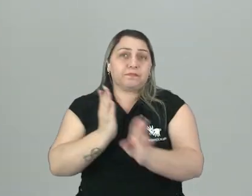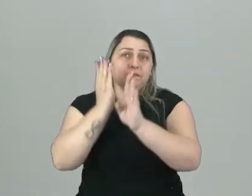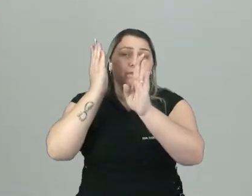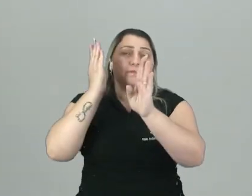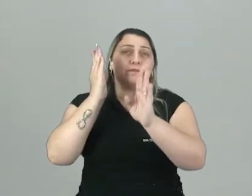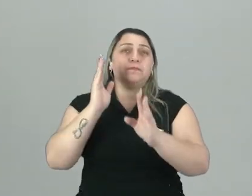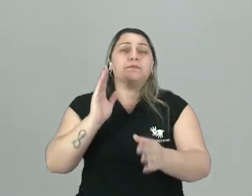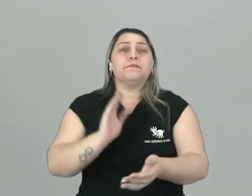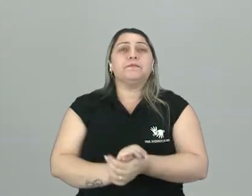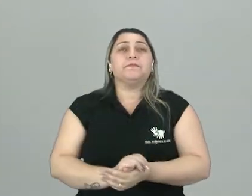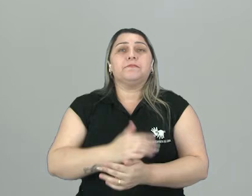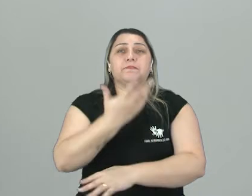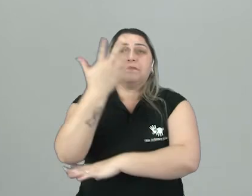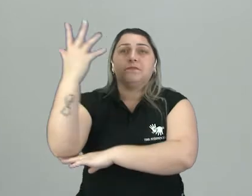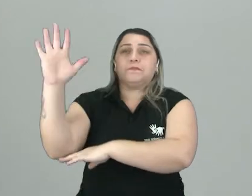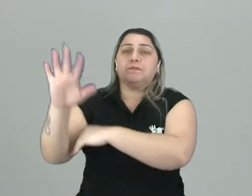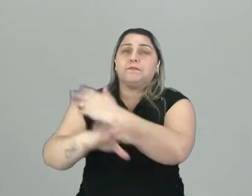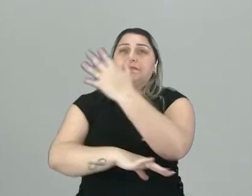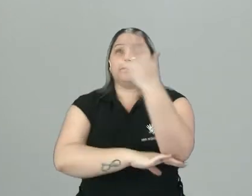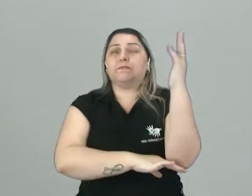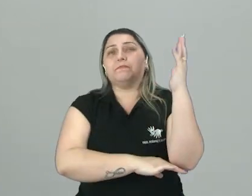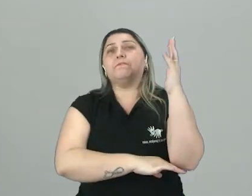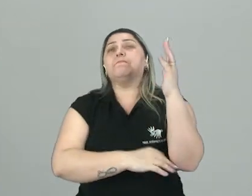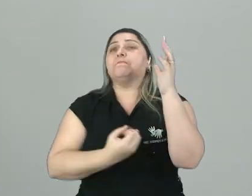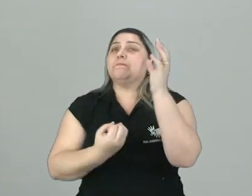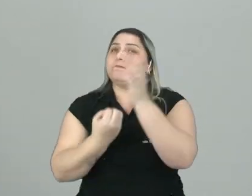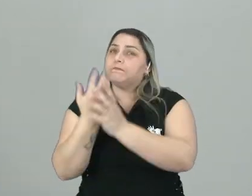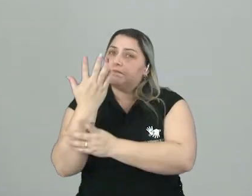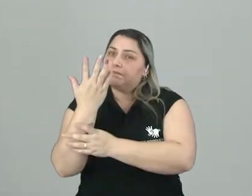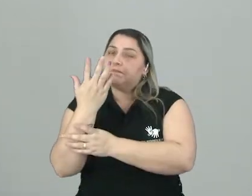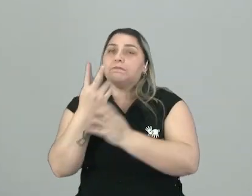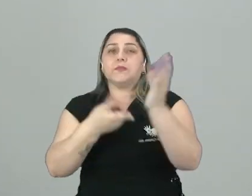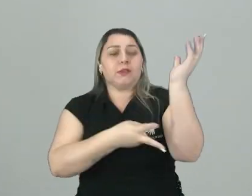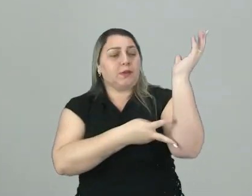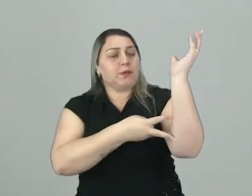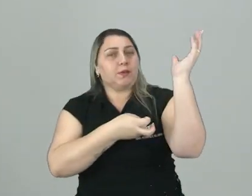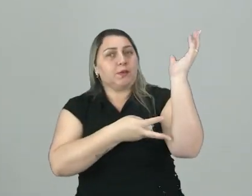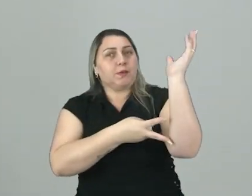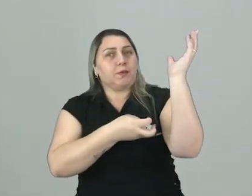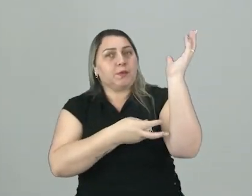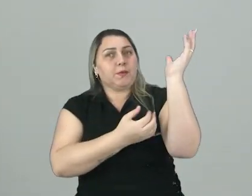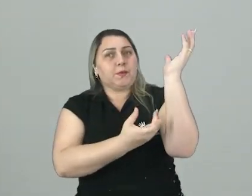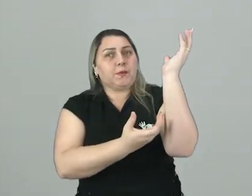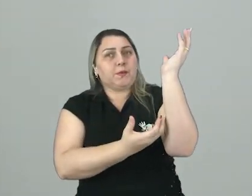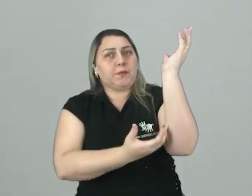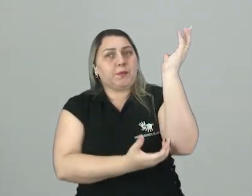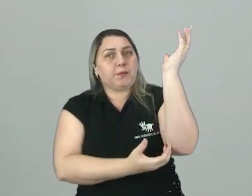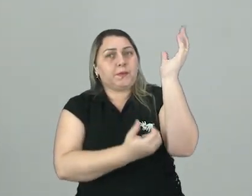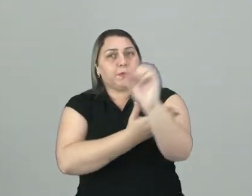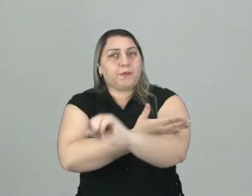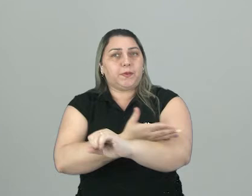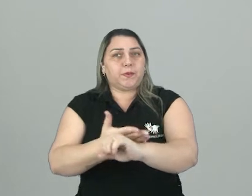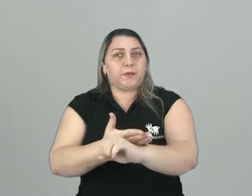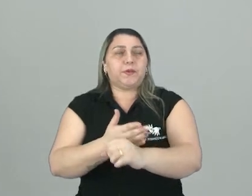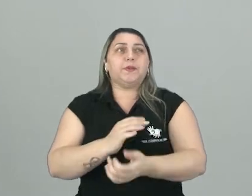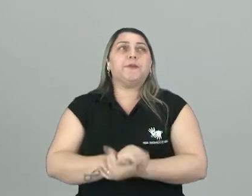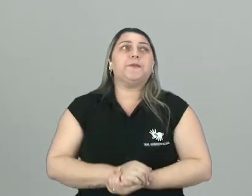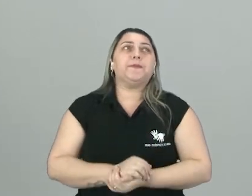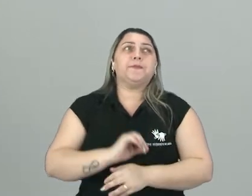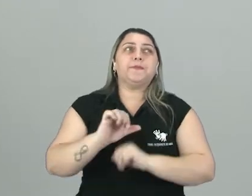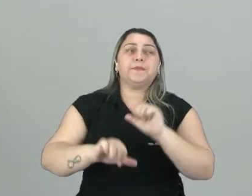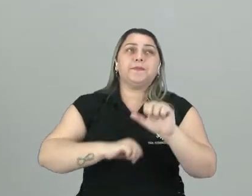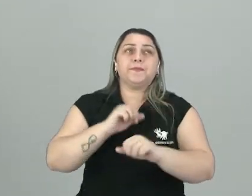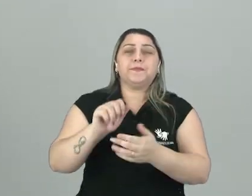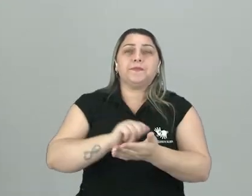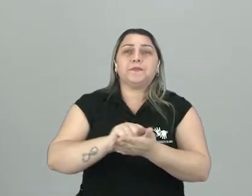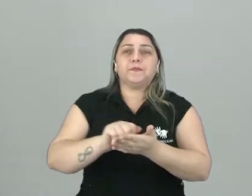dessa árvore que produzia essa espécie de leite, certo? Que é o látex, que seria transformado